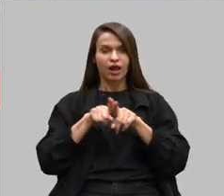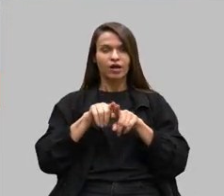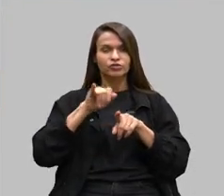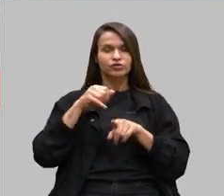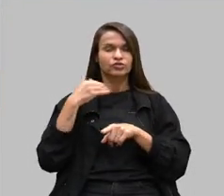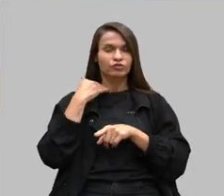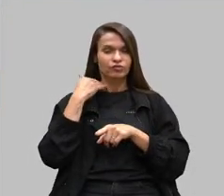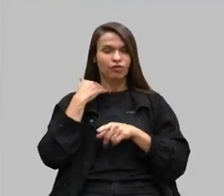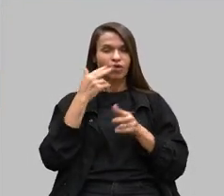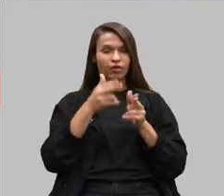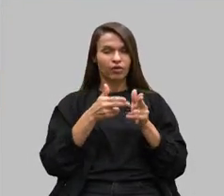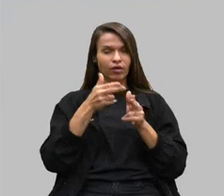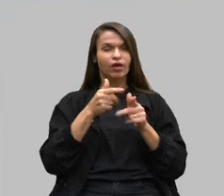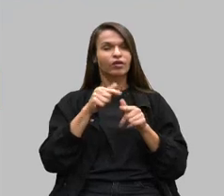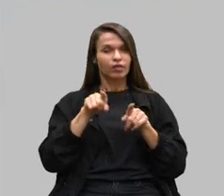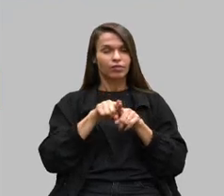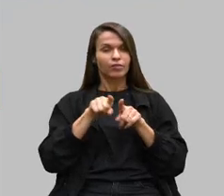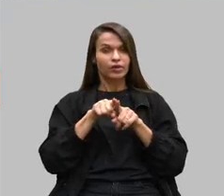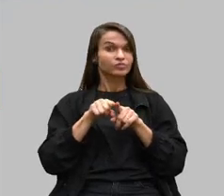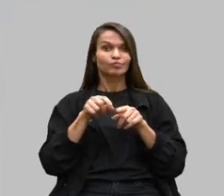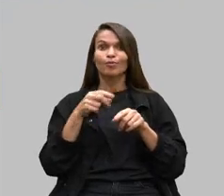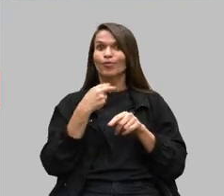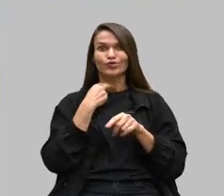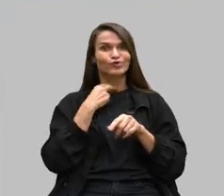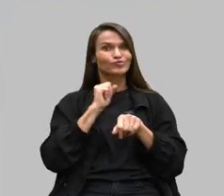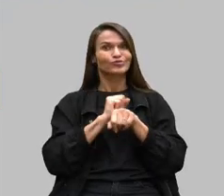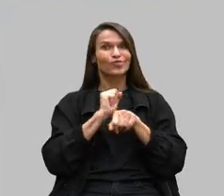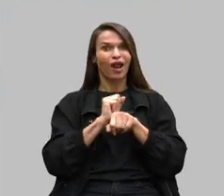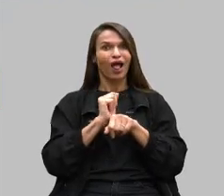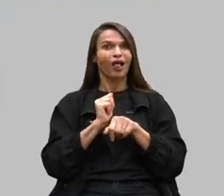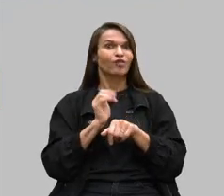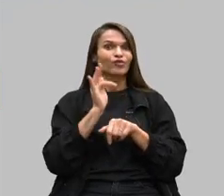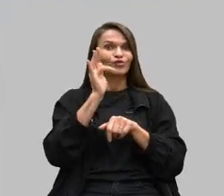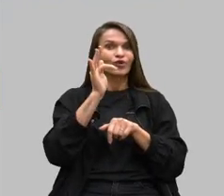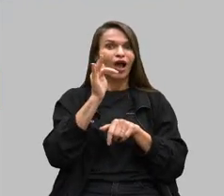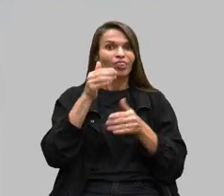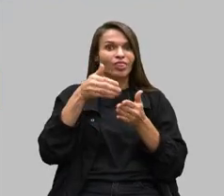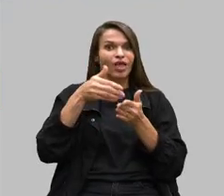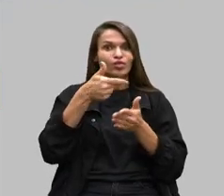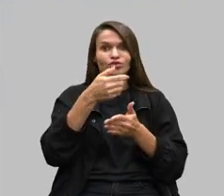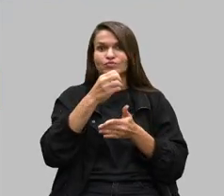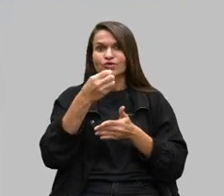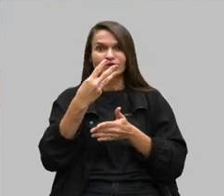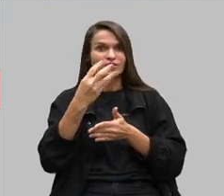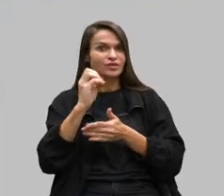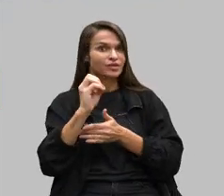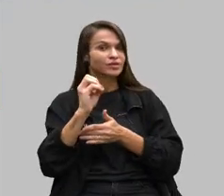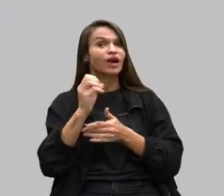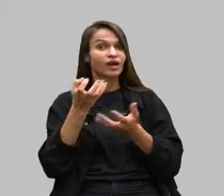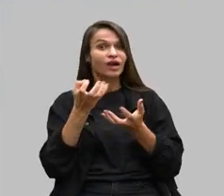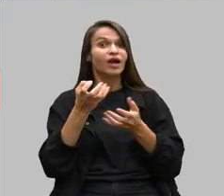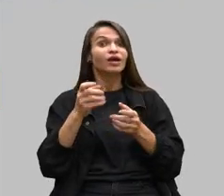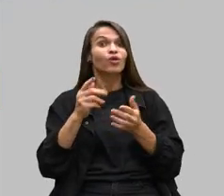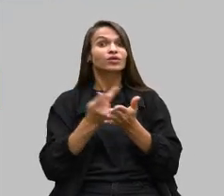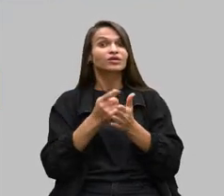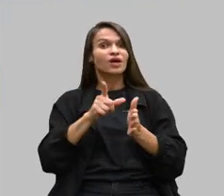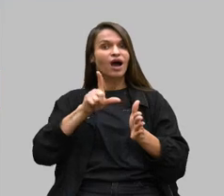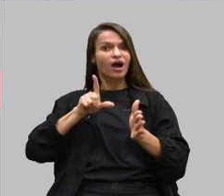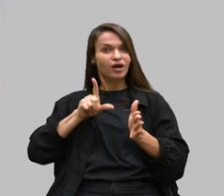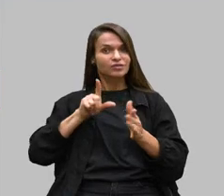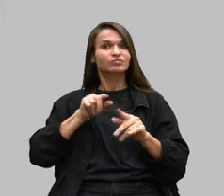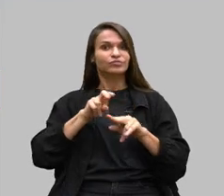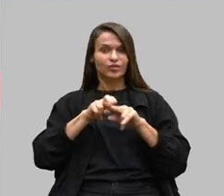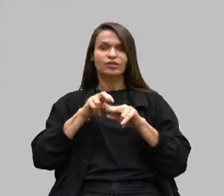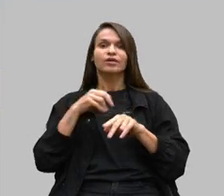é fundamental e nós não podemos esperar até 2030 para isso acontecer nós queremos que isso aconteça antes porque esses investimentos são fundamentais para Minas